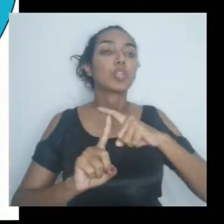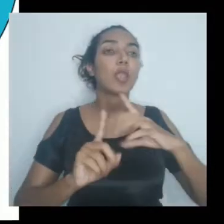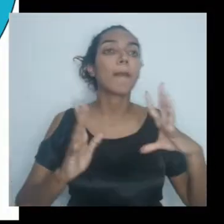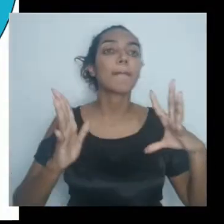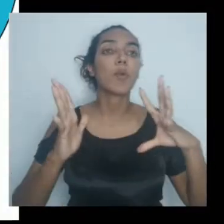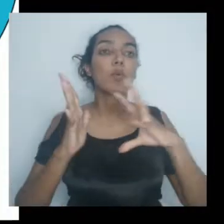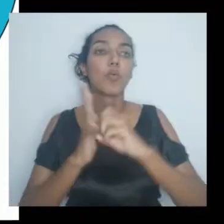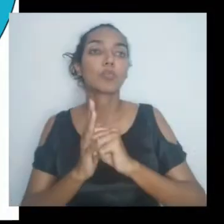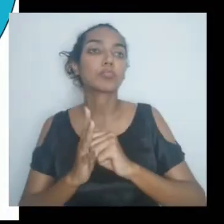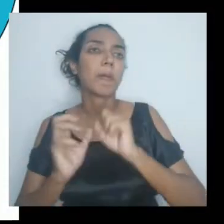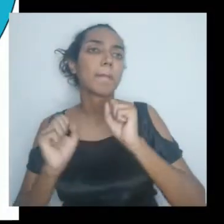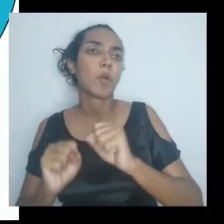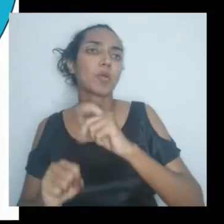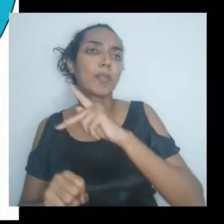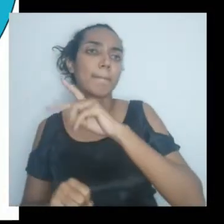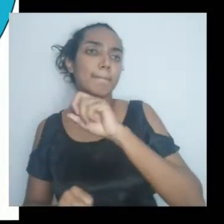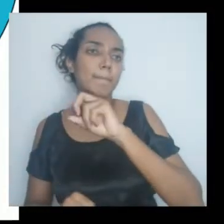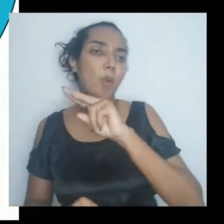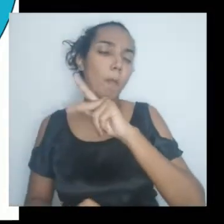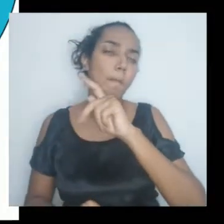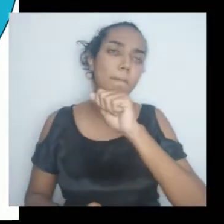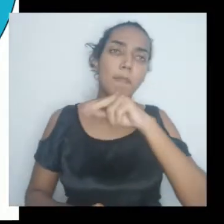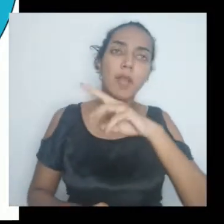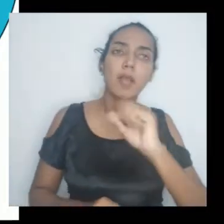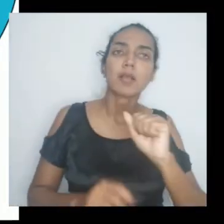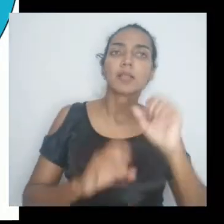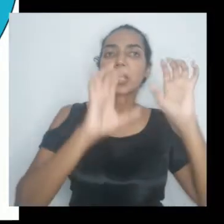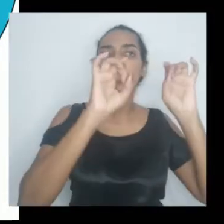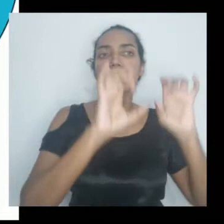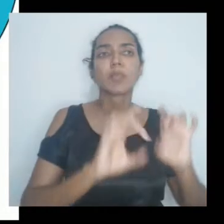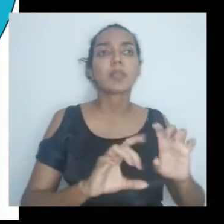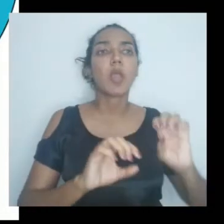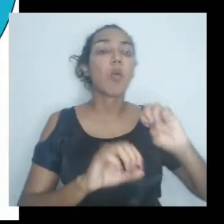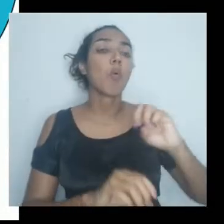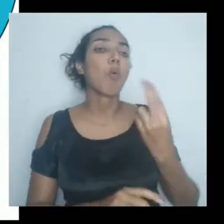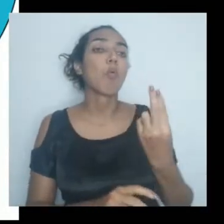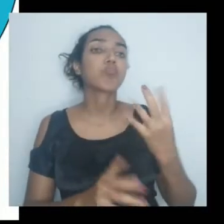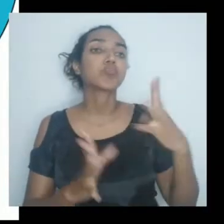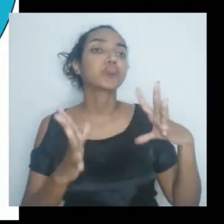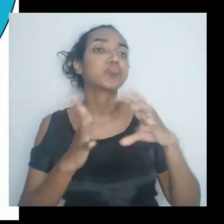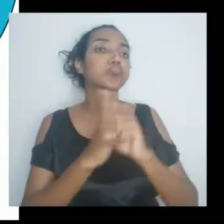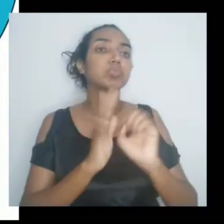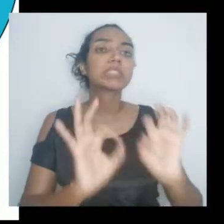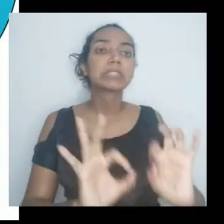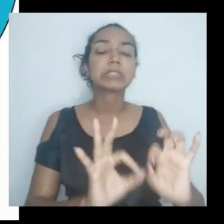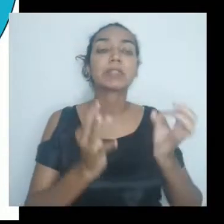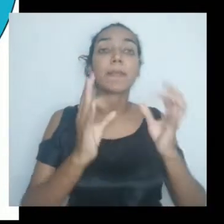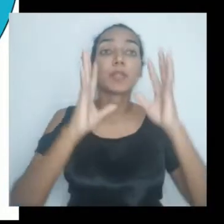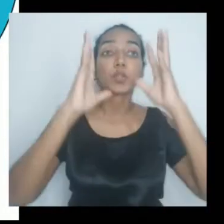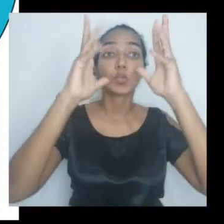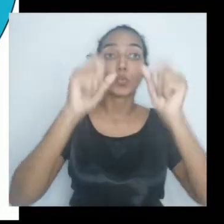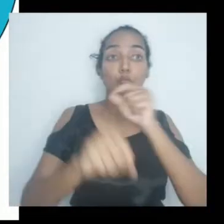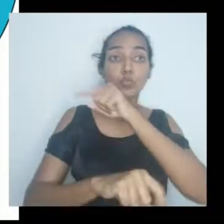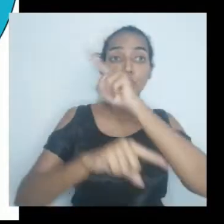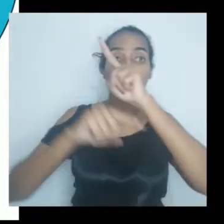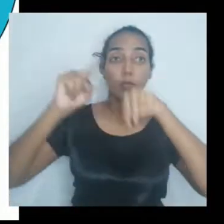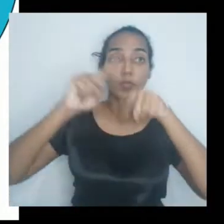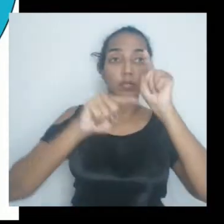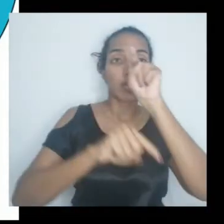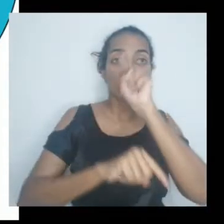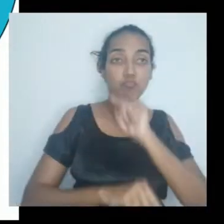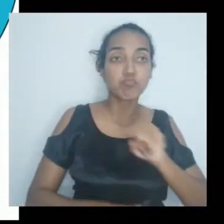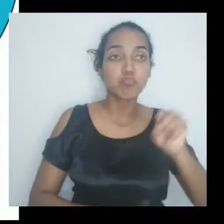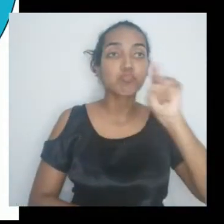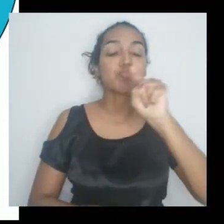conta especial ou seja ele uma conta simples, uma conta corrente padrão. Todos são do tipo conta. É importante lembrar que uma